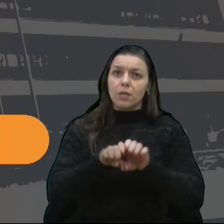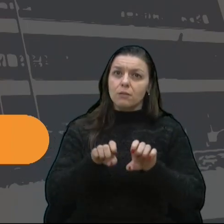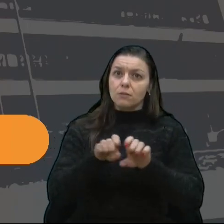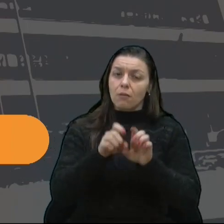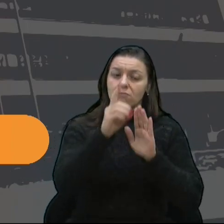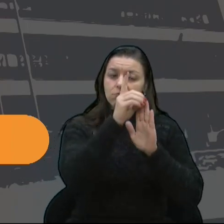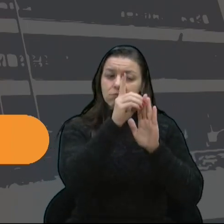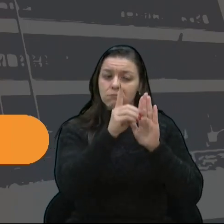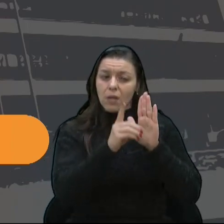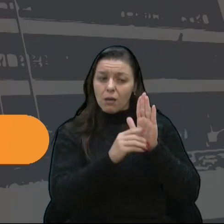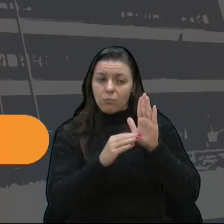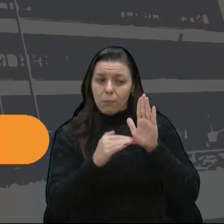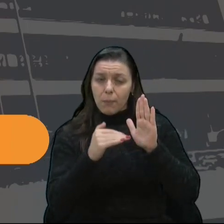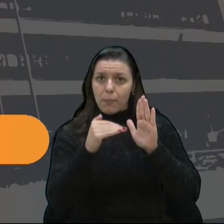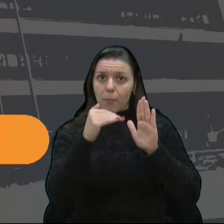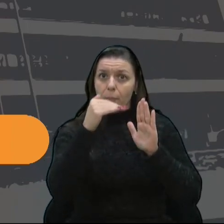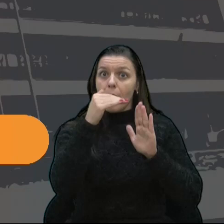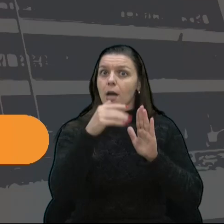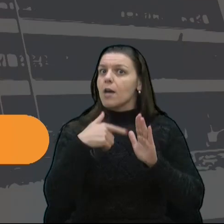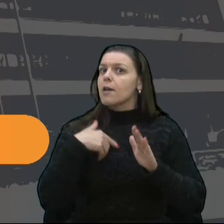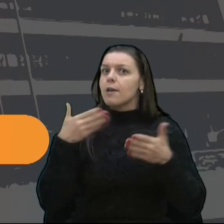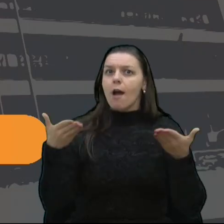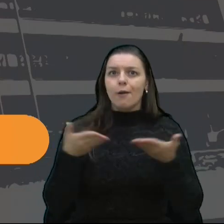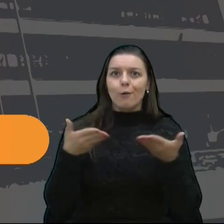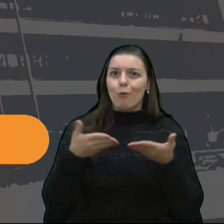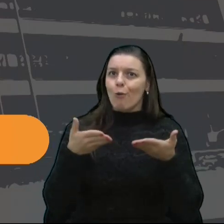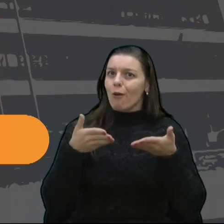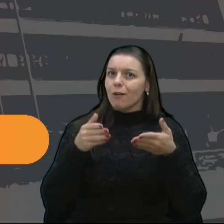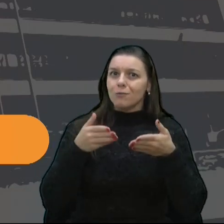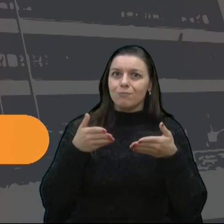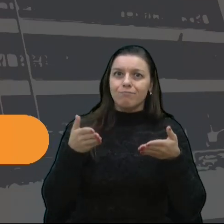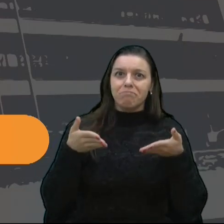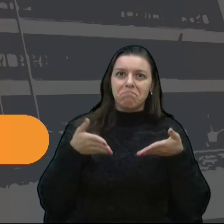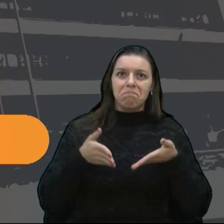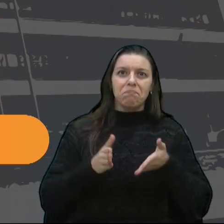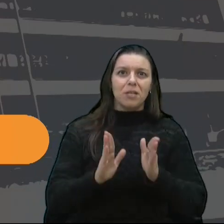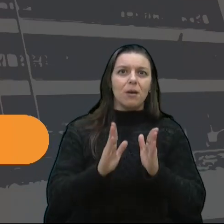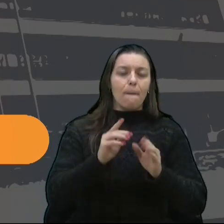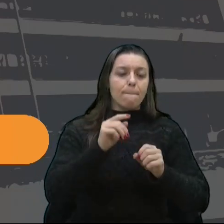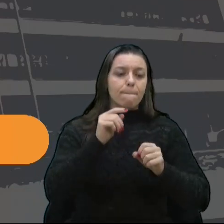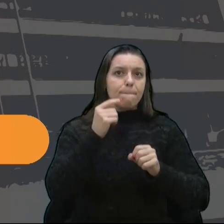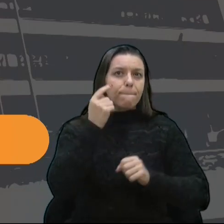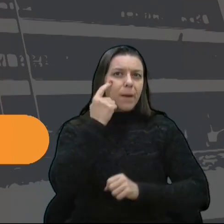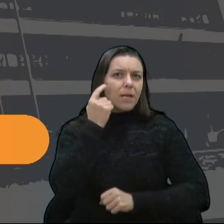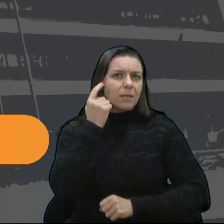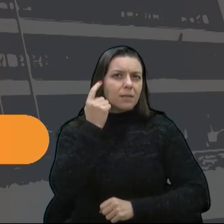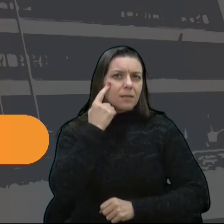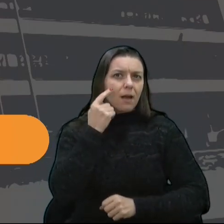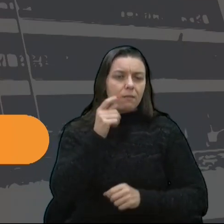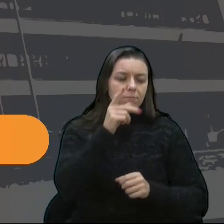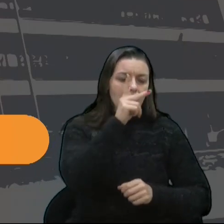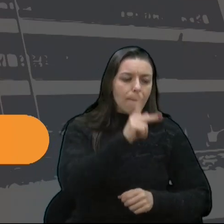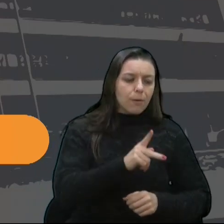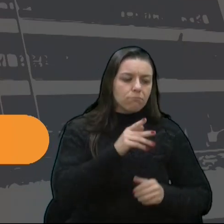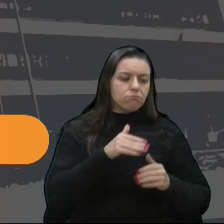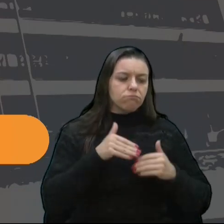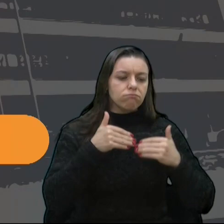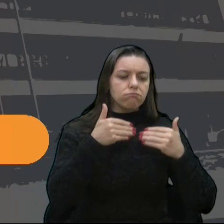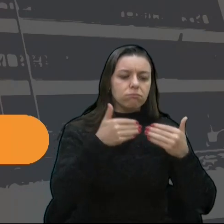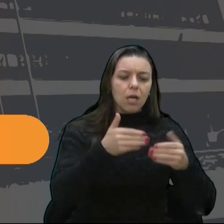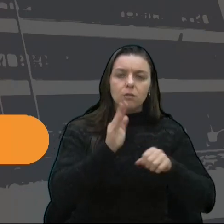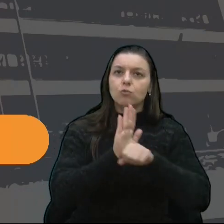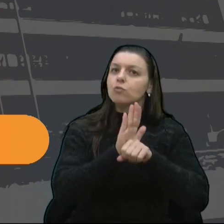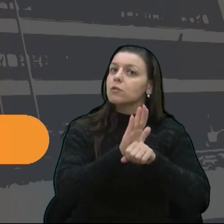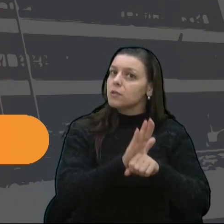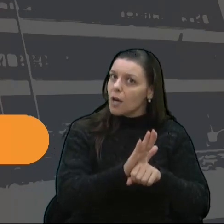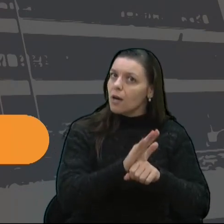já parece que nascem com essa consciência social, nesse pensar no próximo. Então, eu acredito muito nos próximos profissionais